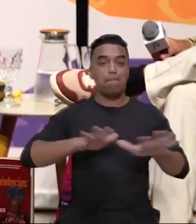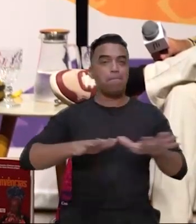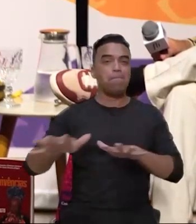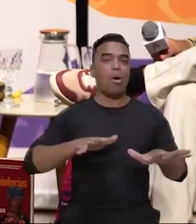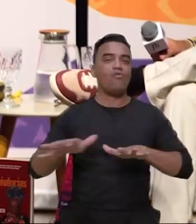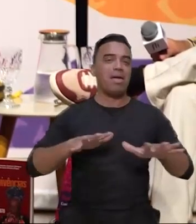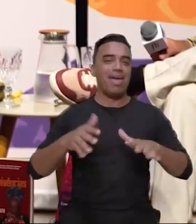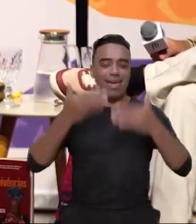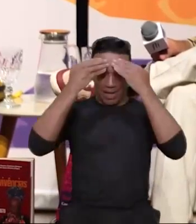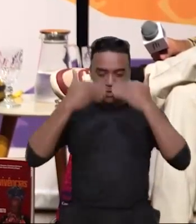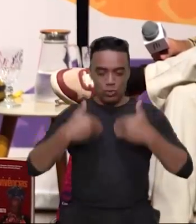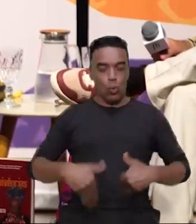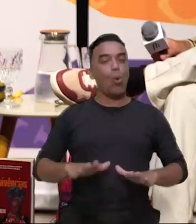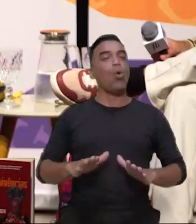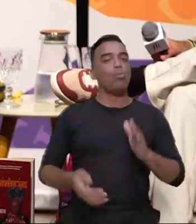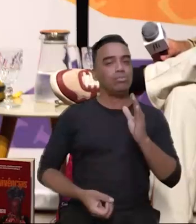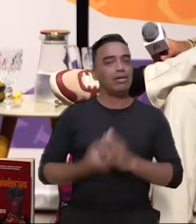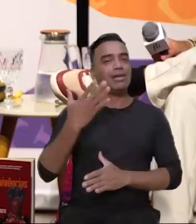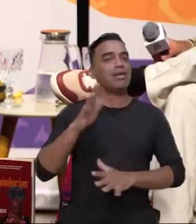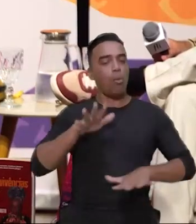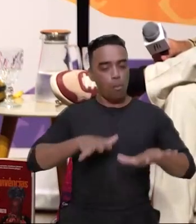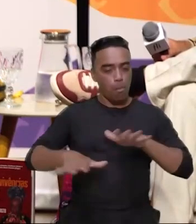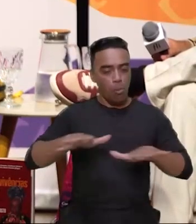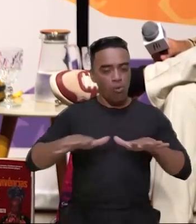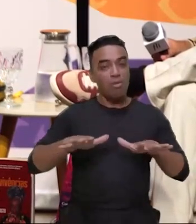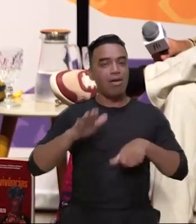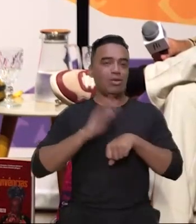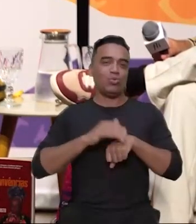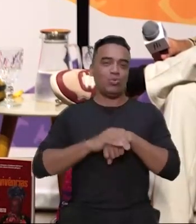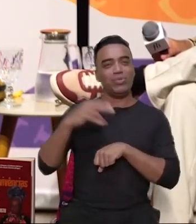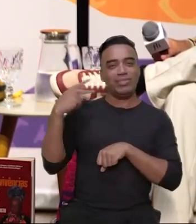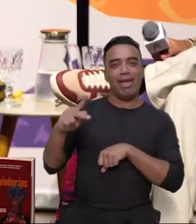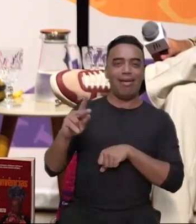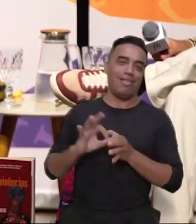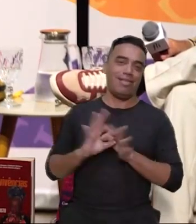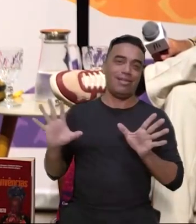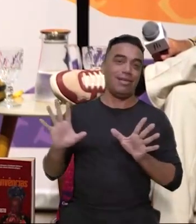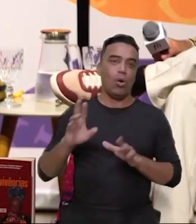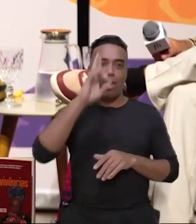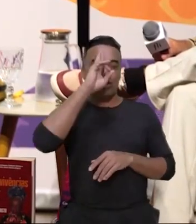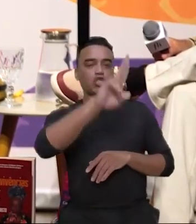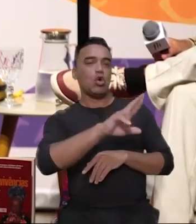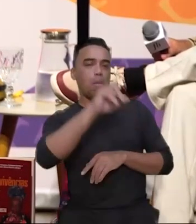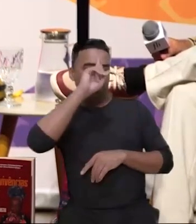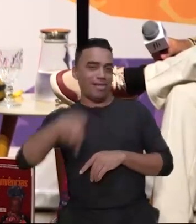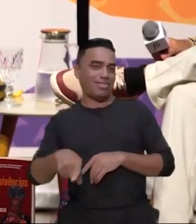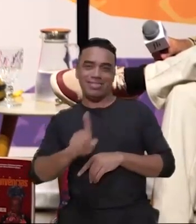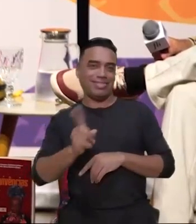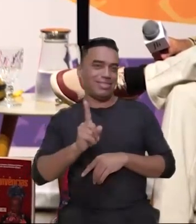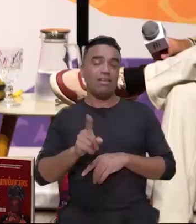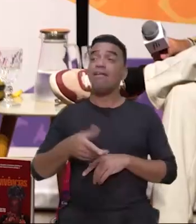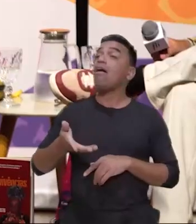o movimento do corpo, a criação do corpo, era dele, não era do senhor. O senhor